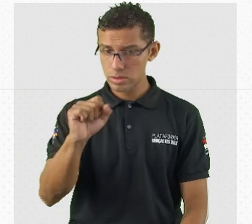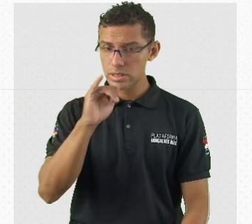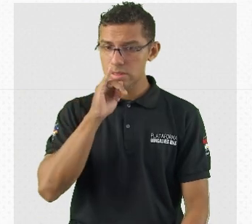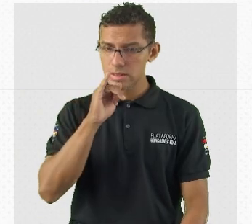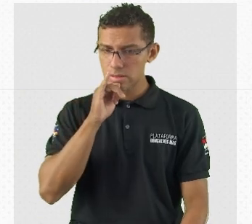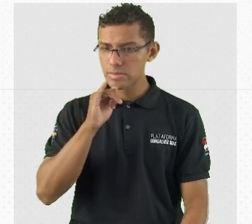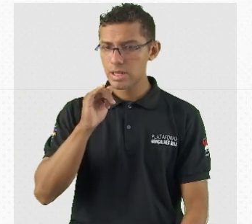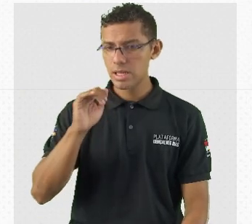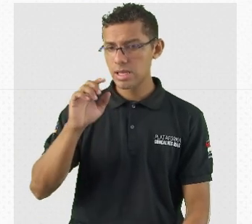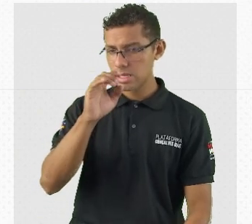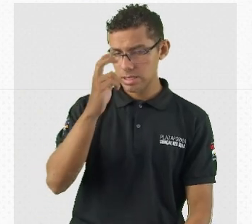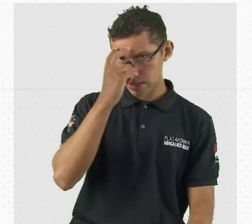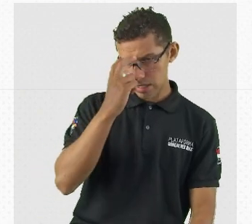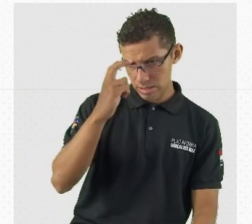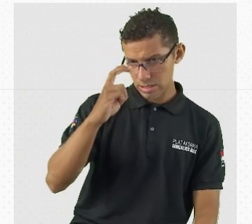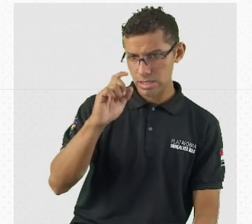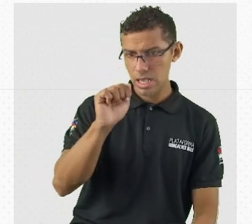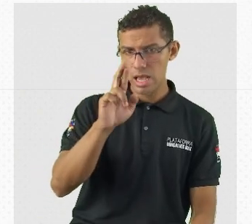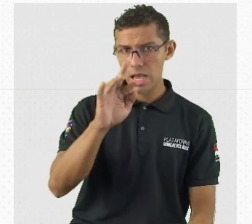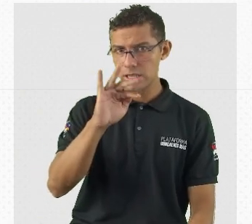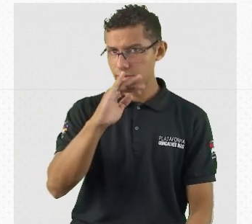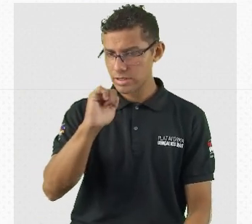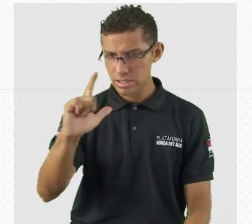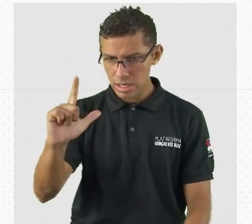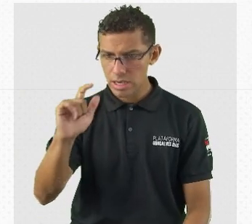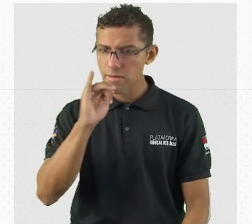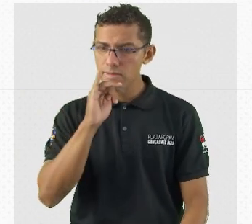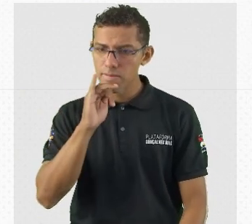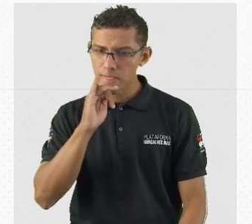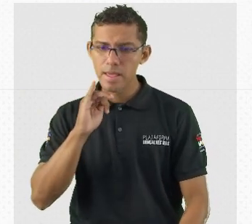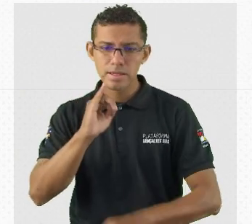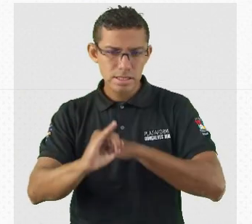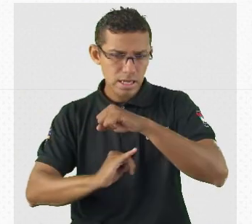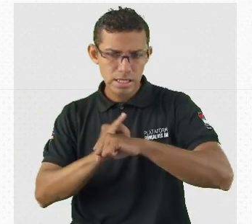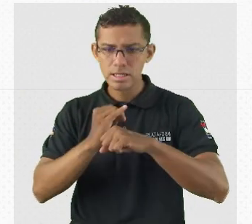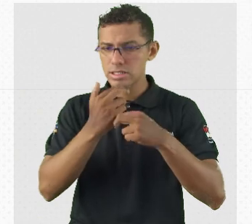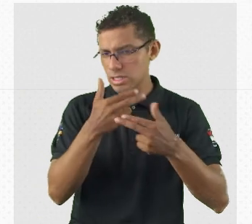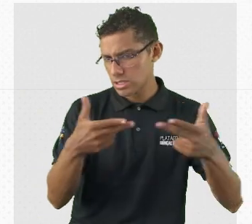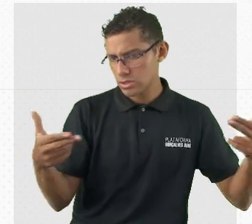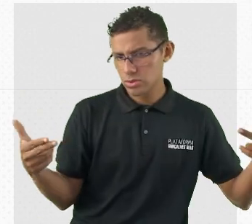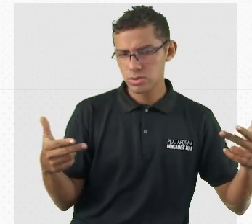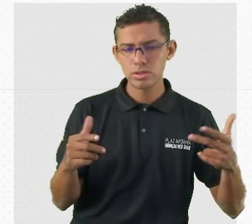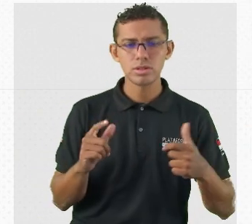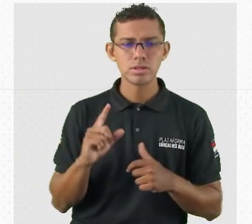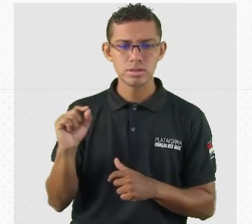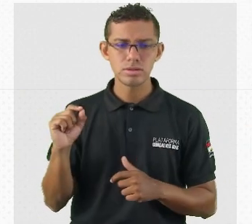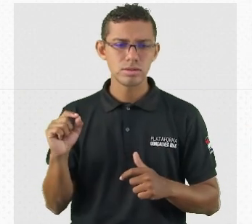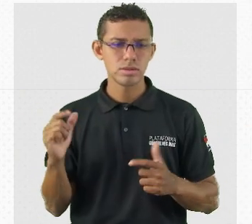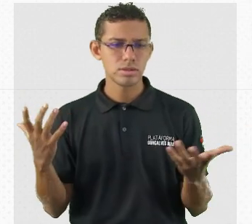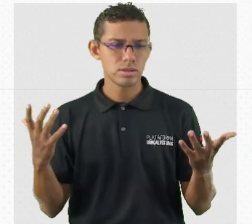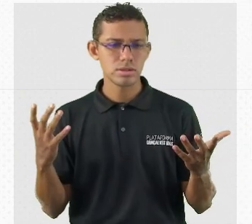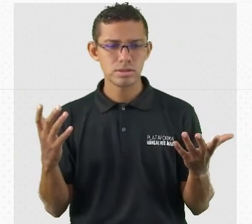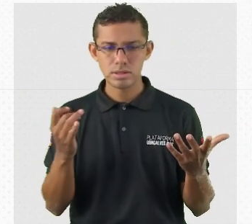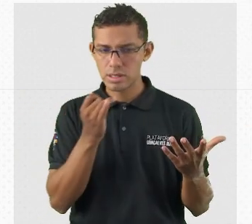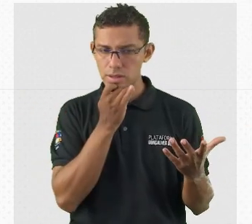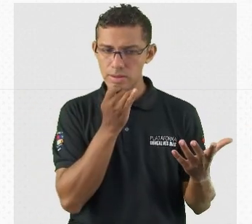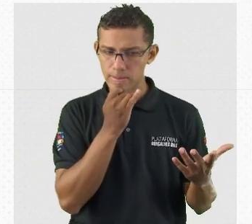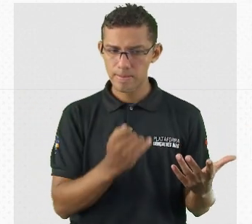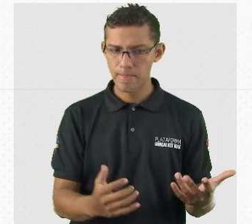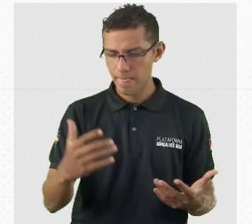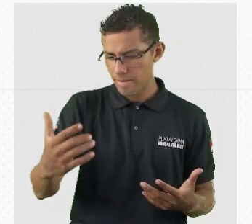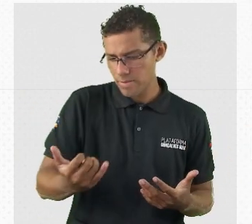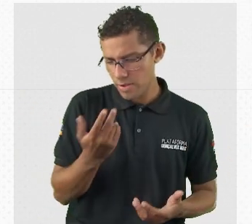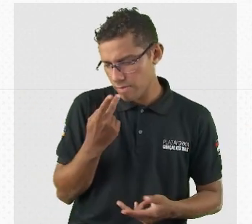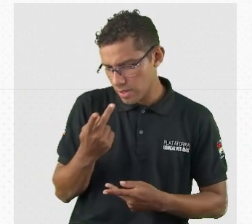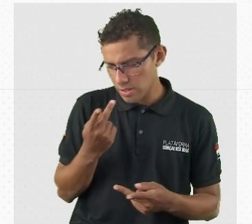pela inteligência artificial. Tá? É a revolução da internet das coisas, aquelas caixas de som que falam contigo, estão